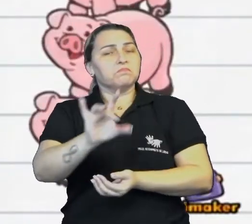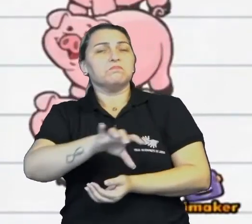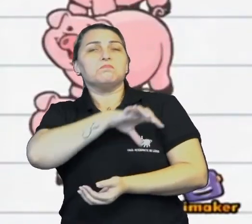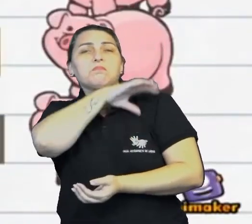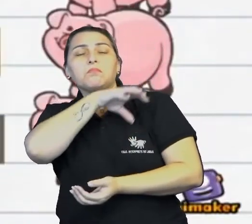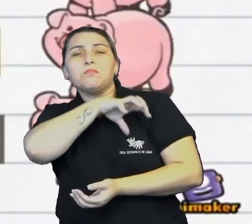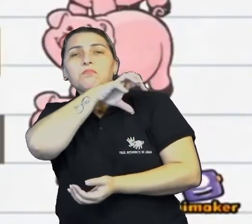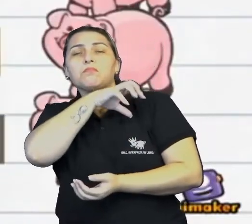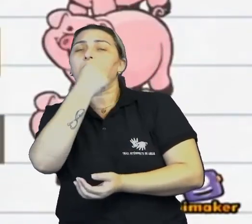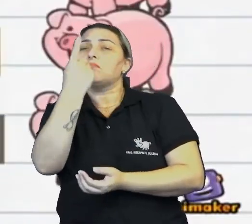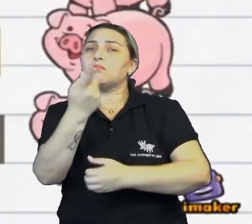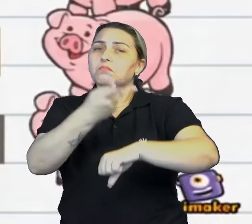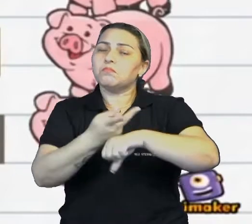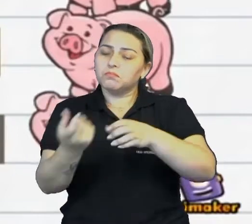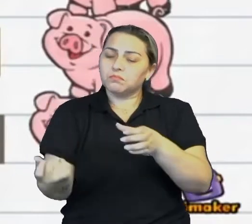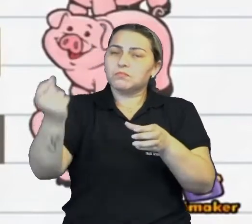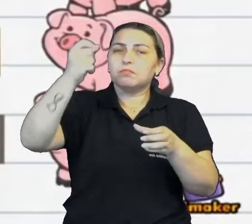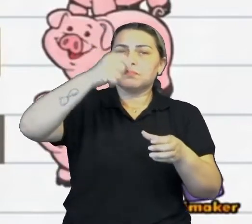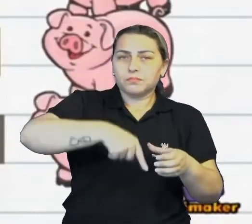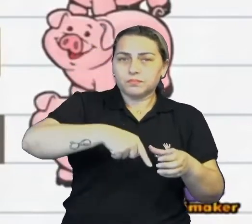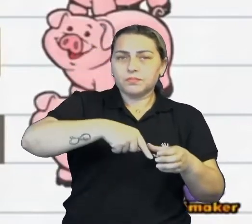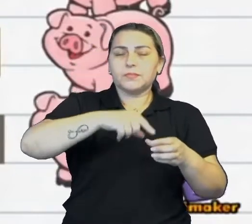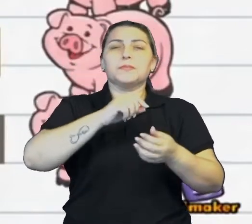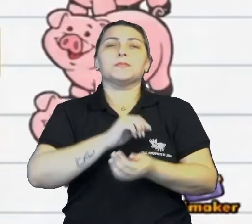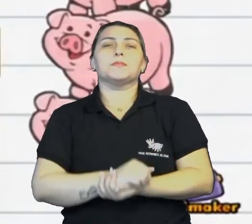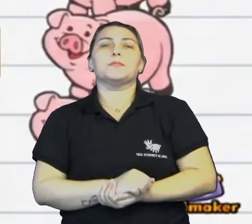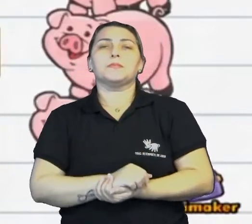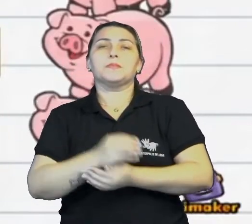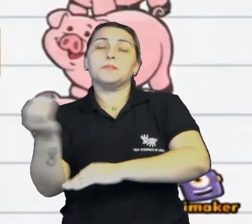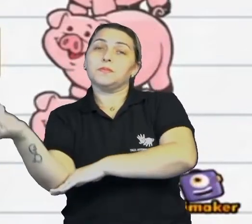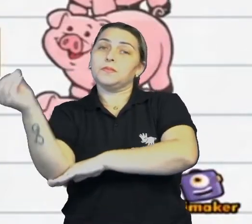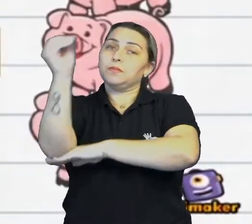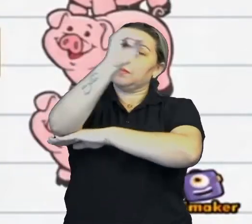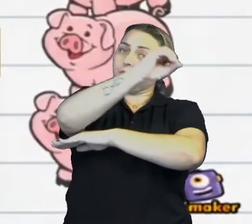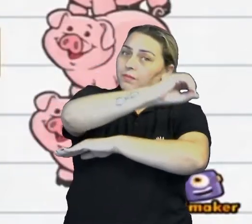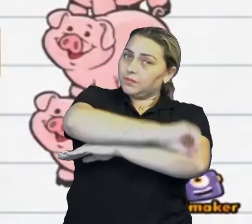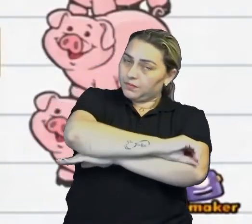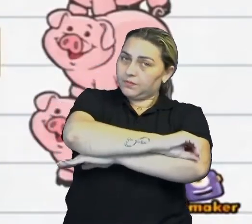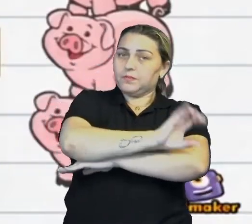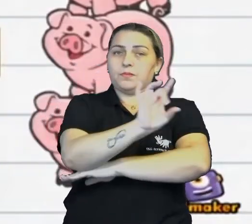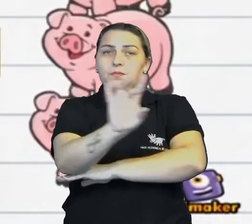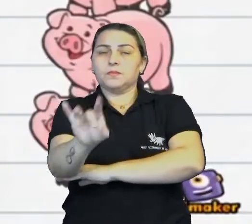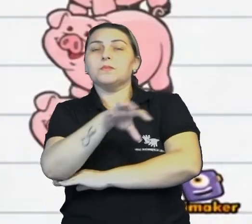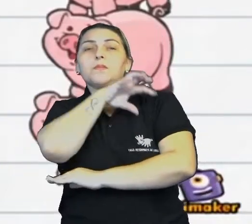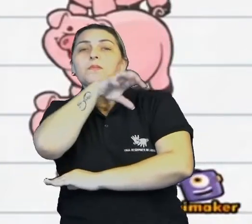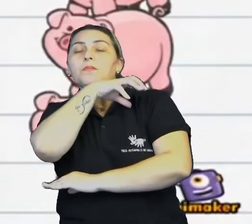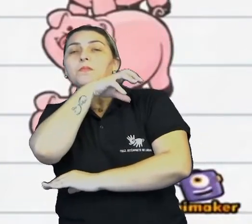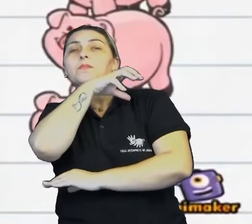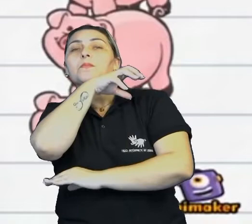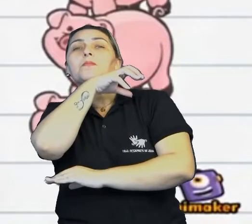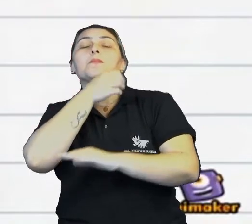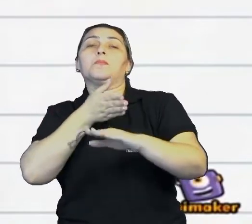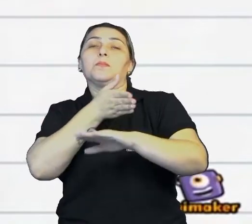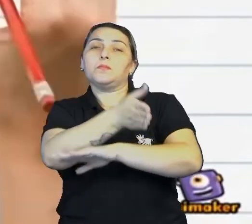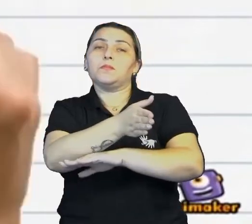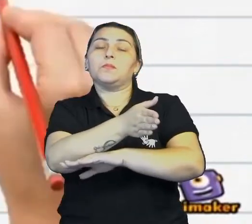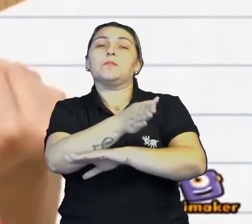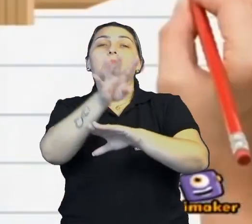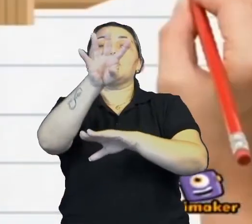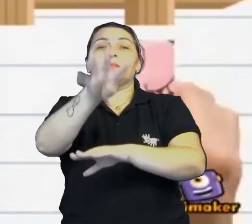pastar, uma pedra era colocada dentro de um saco. Ao final do dia, para cada animal que entrava no cercado, uma pedra